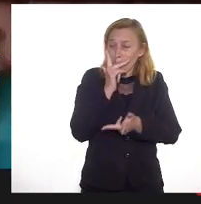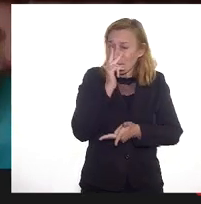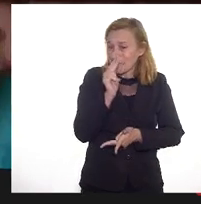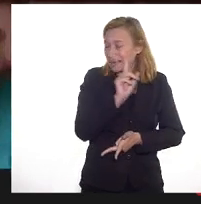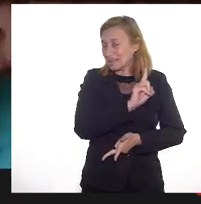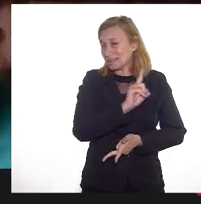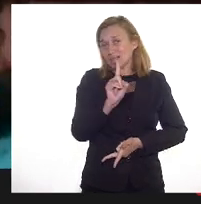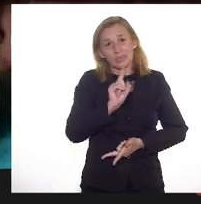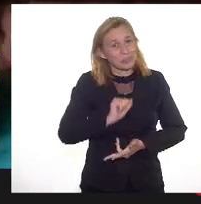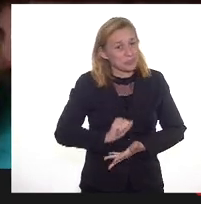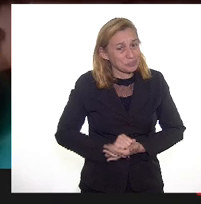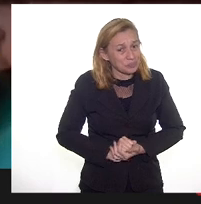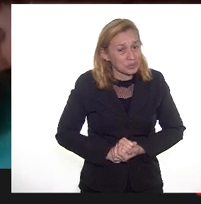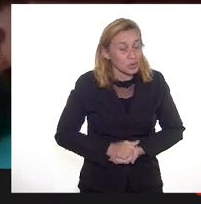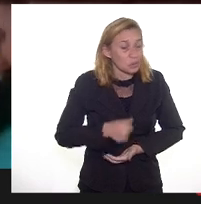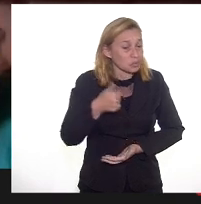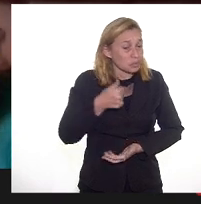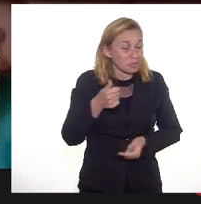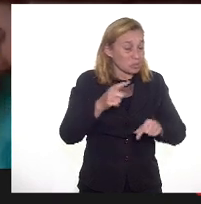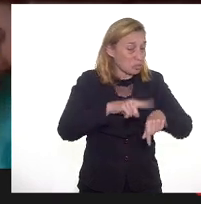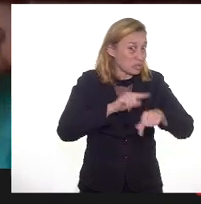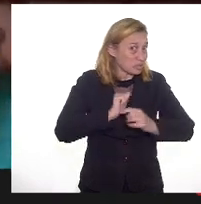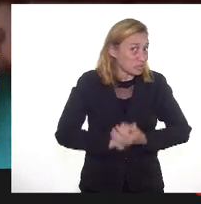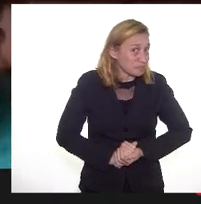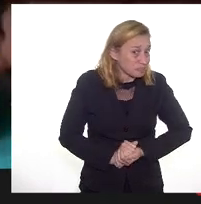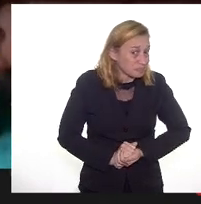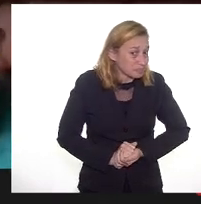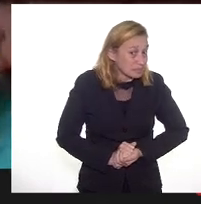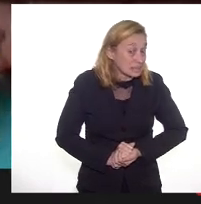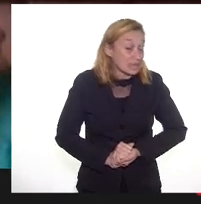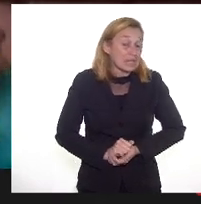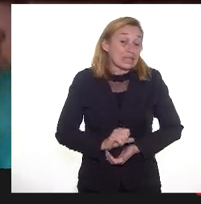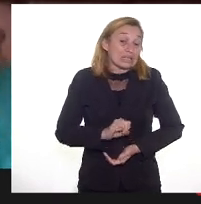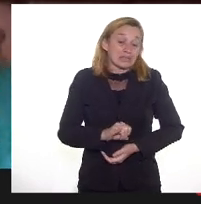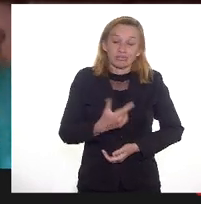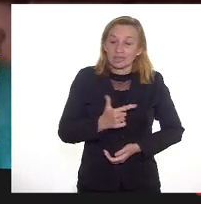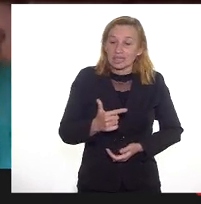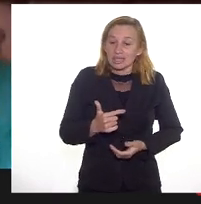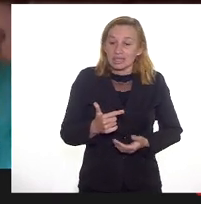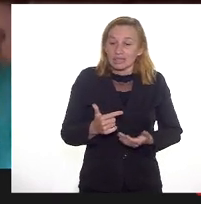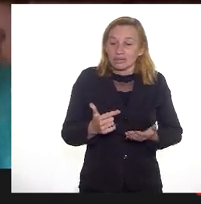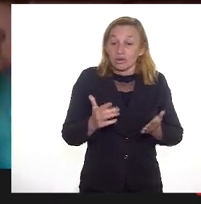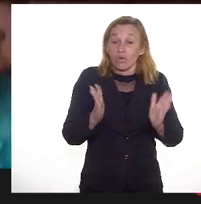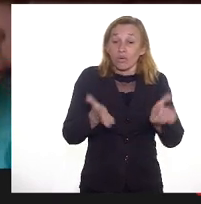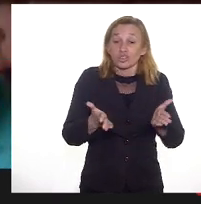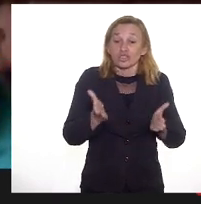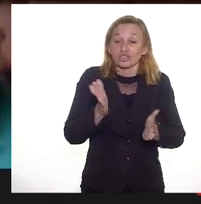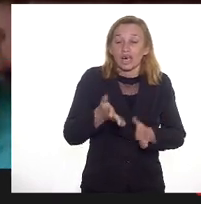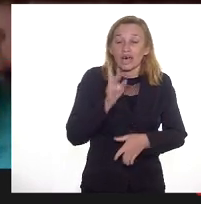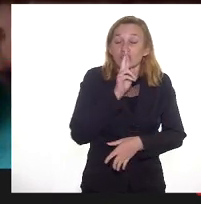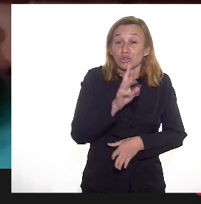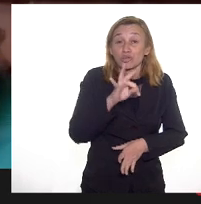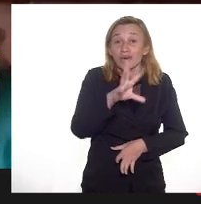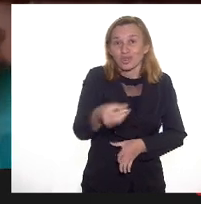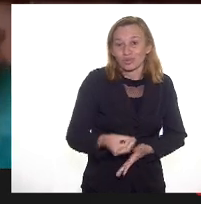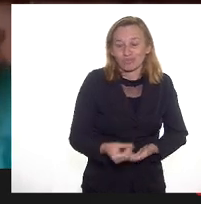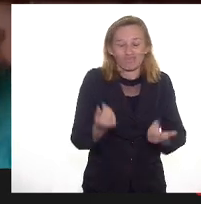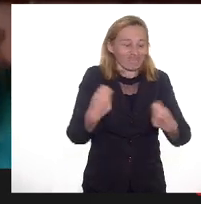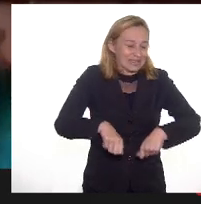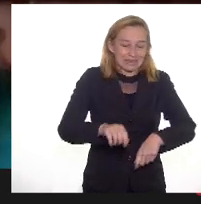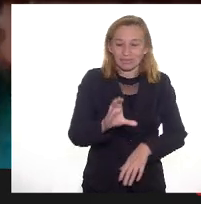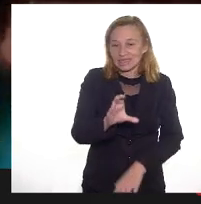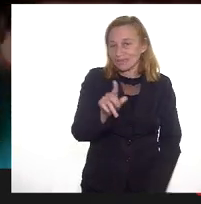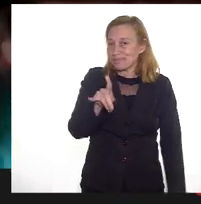parecem num primeiro plano, né? Senão teríamos a resposta para tudo já e não precisaríamos de uma